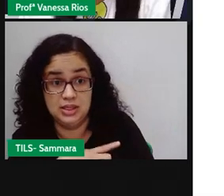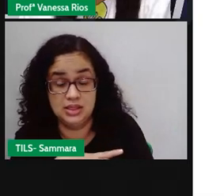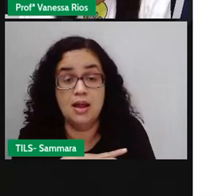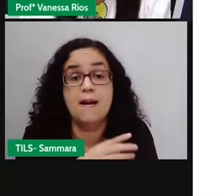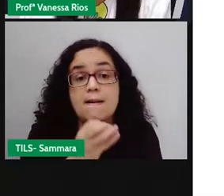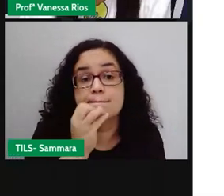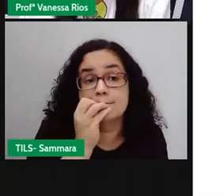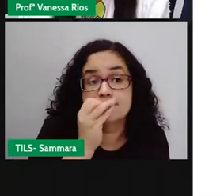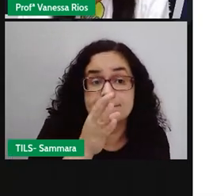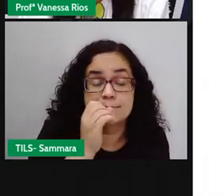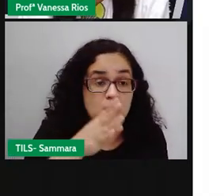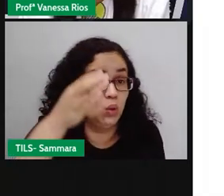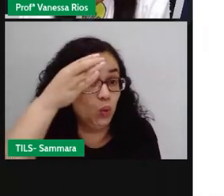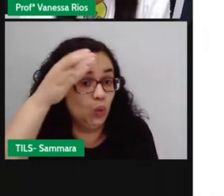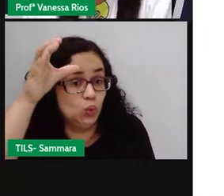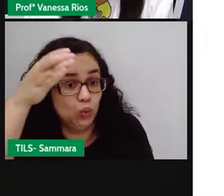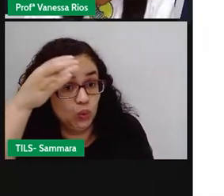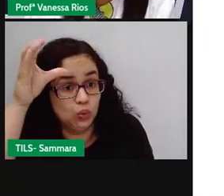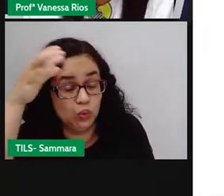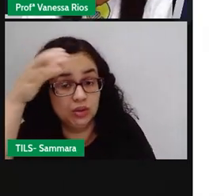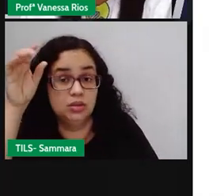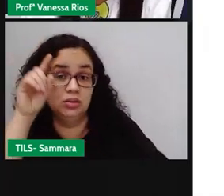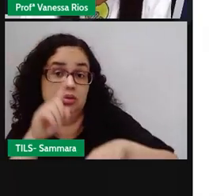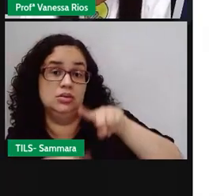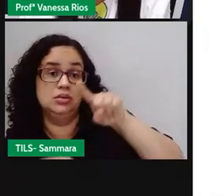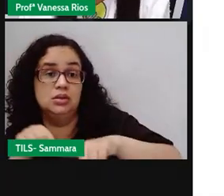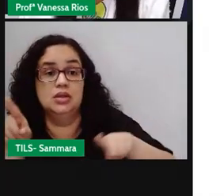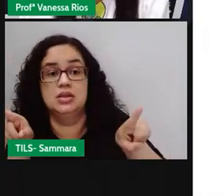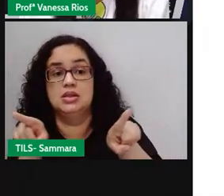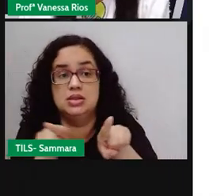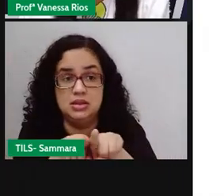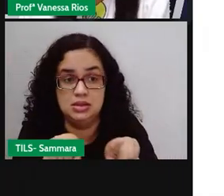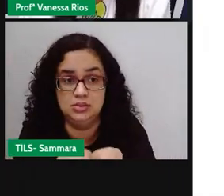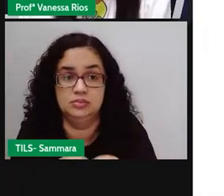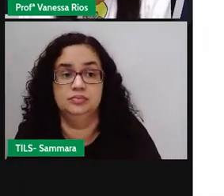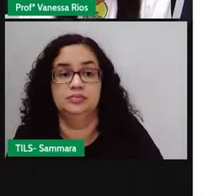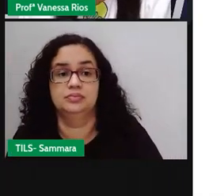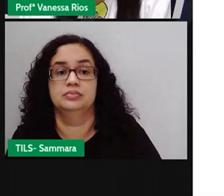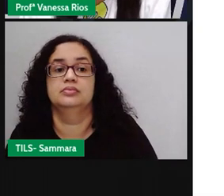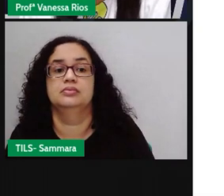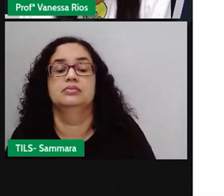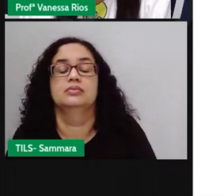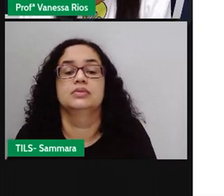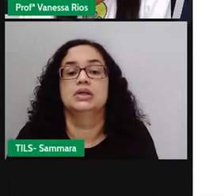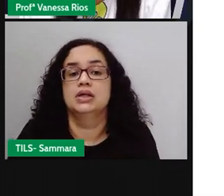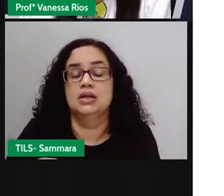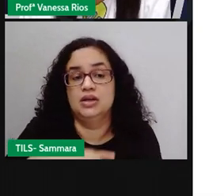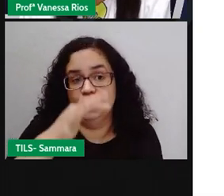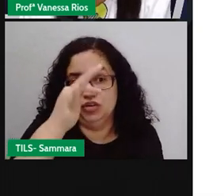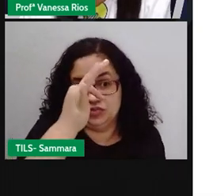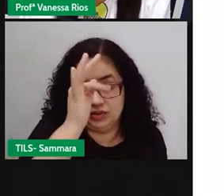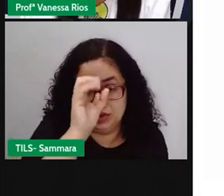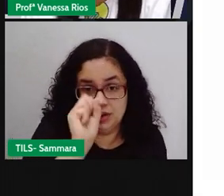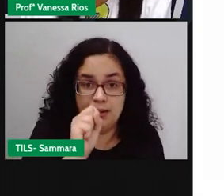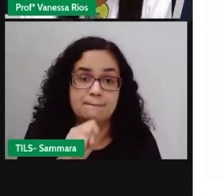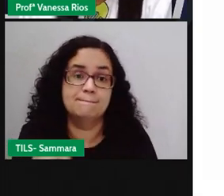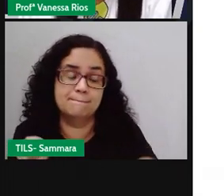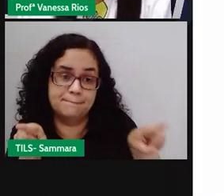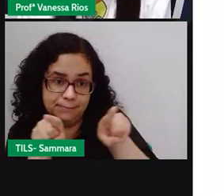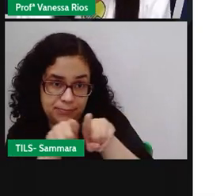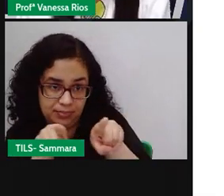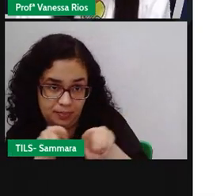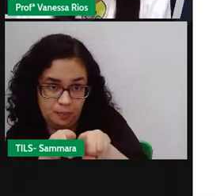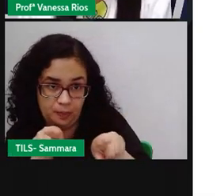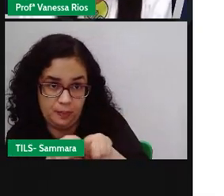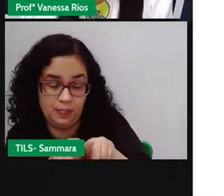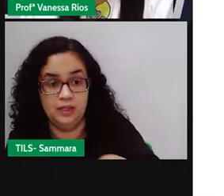bens, culturais, né? Materiais e também imateriais, pertencentes à Feira de Santana, por contar,